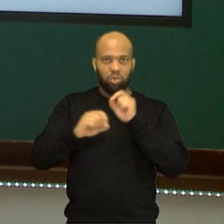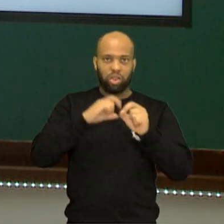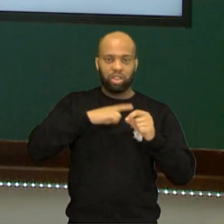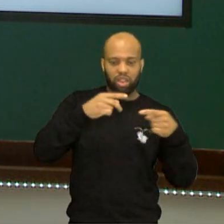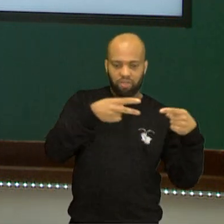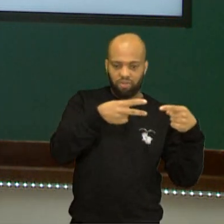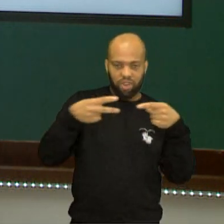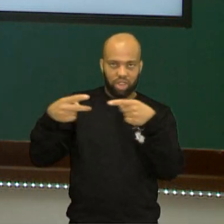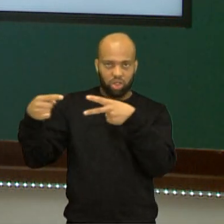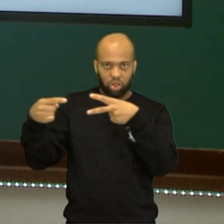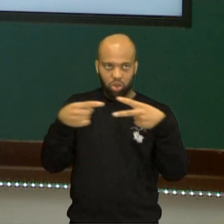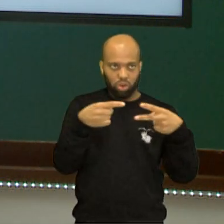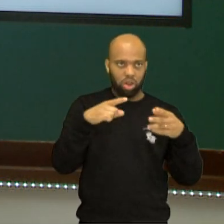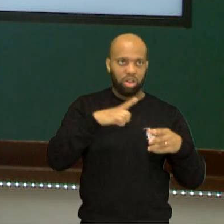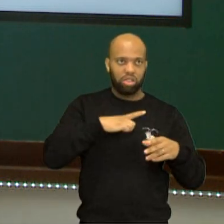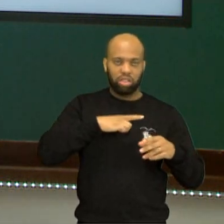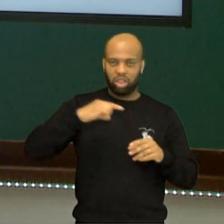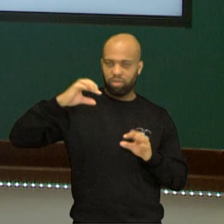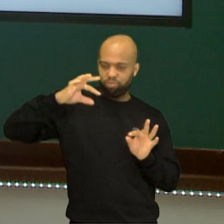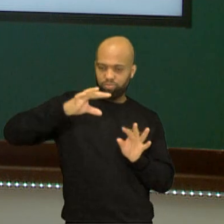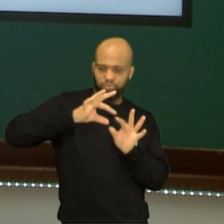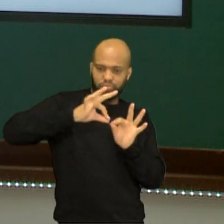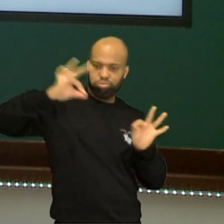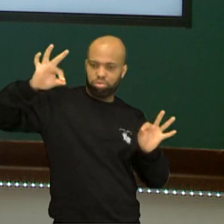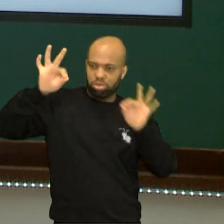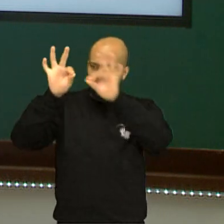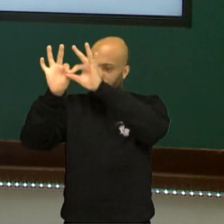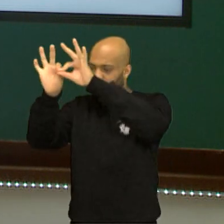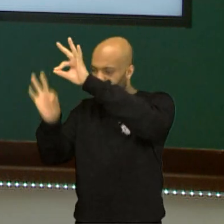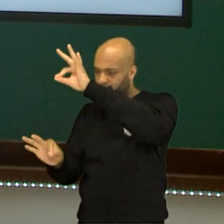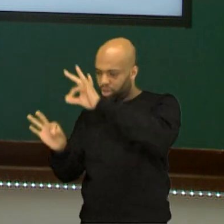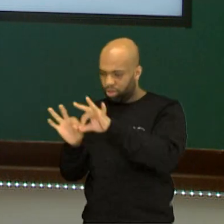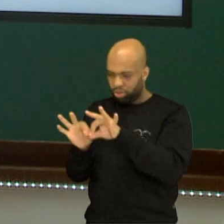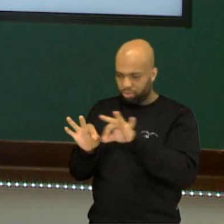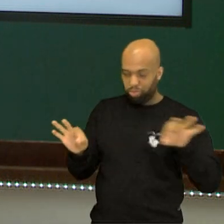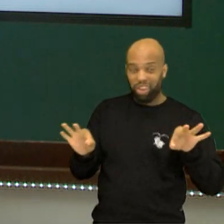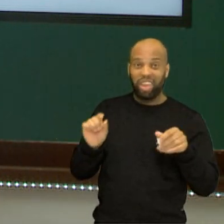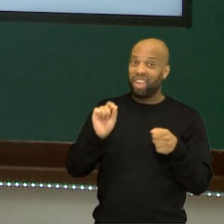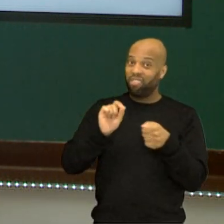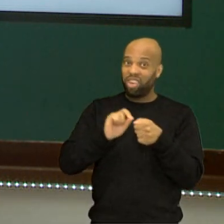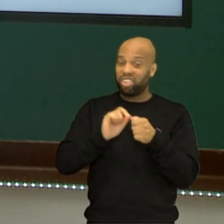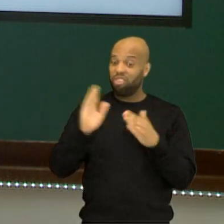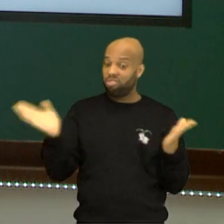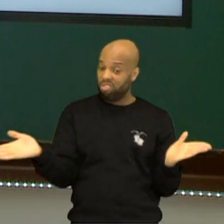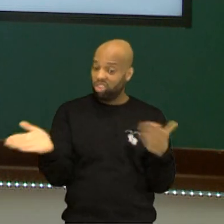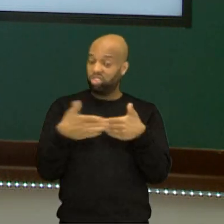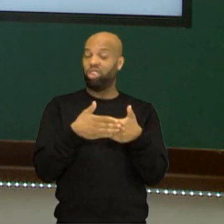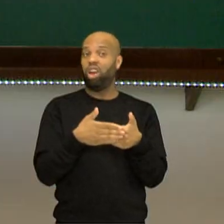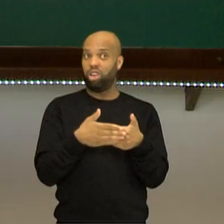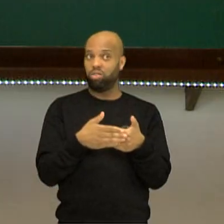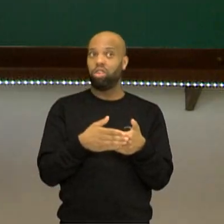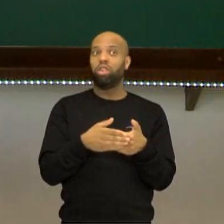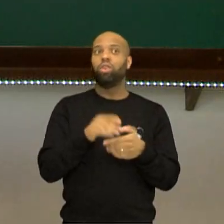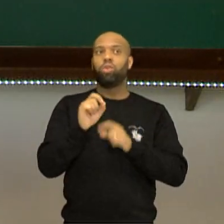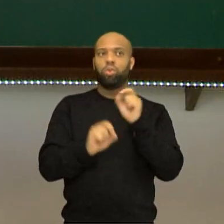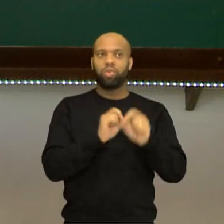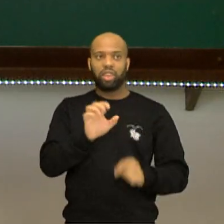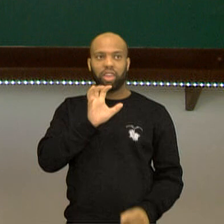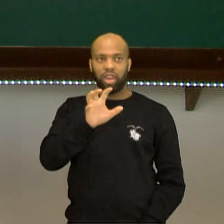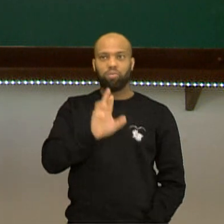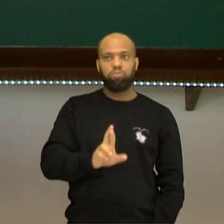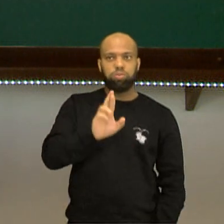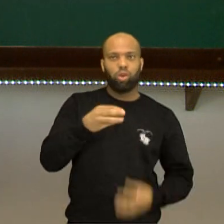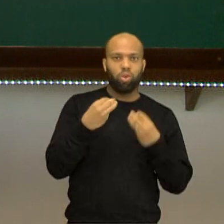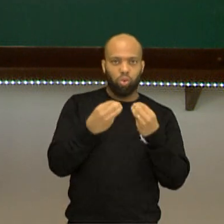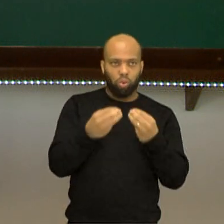em sequência, como está sendo mostrado aqui, a origem do um com o final do outro e, no final de contas, a